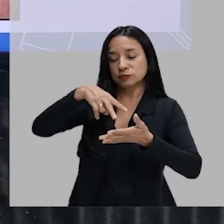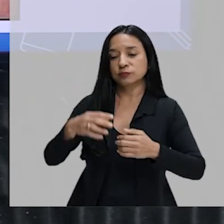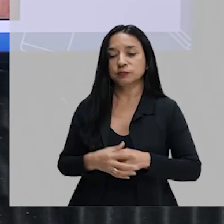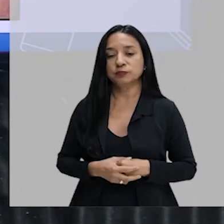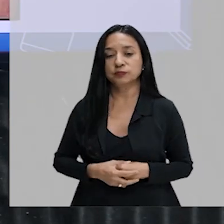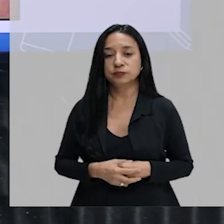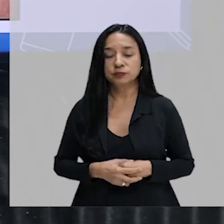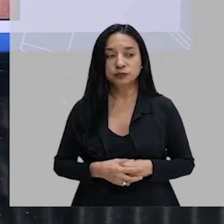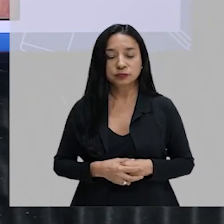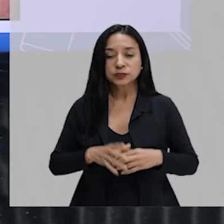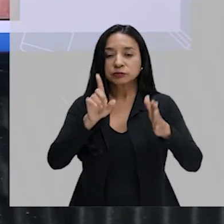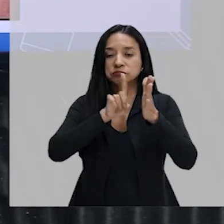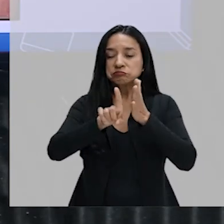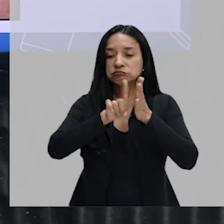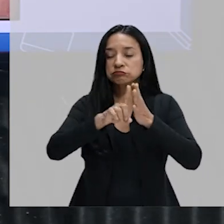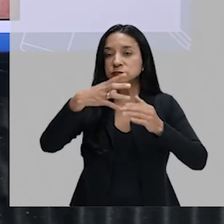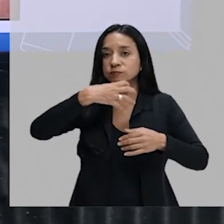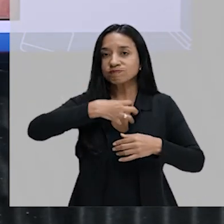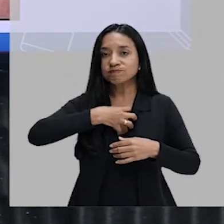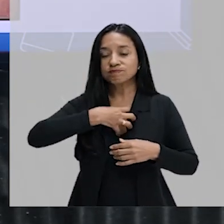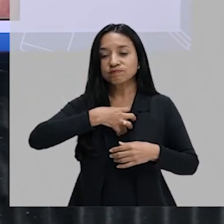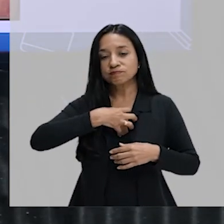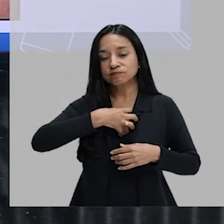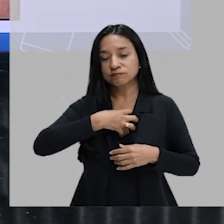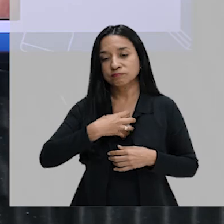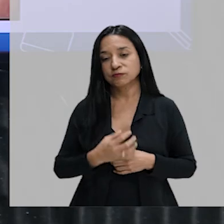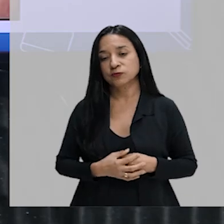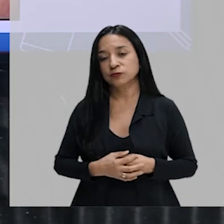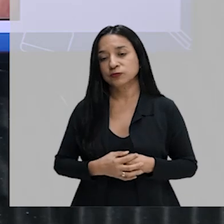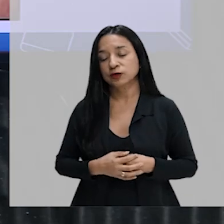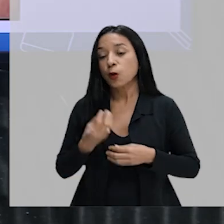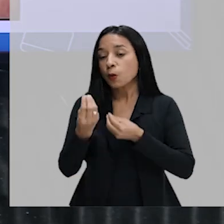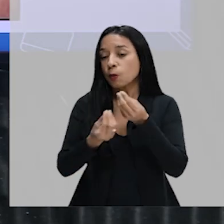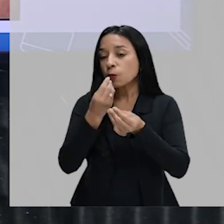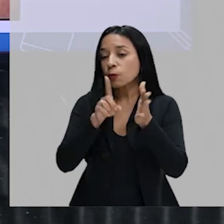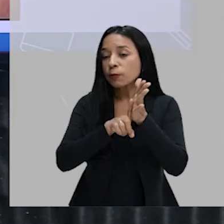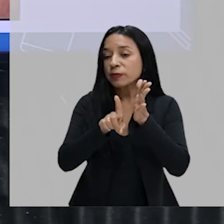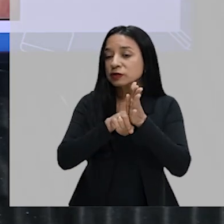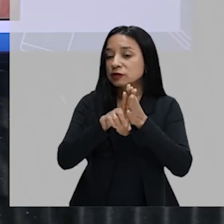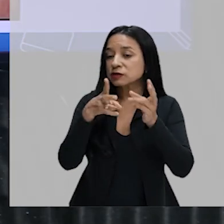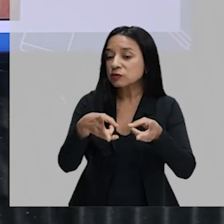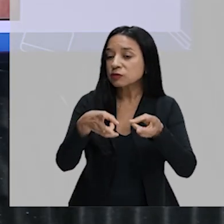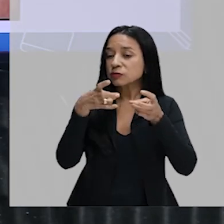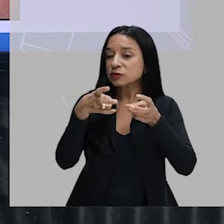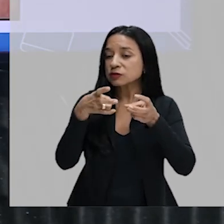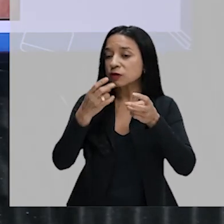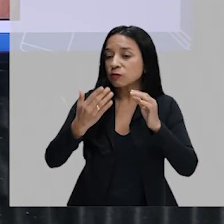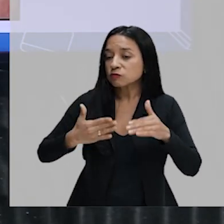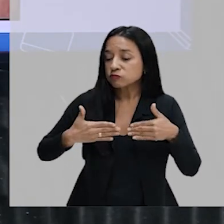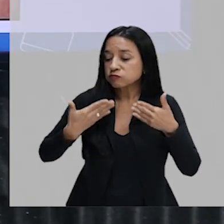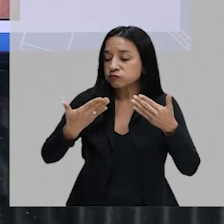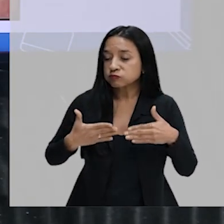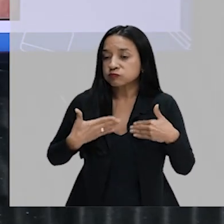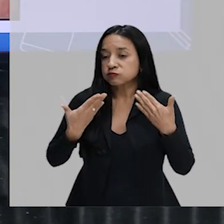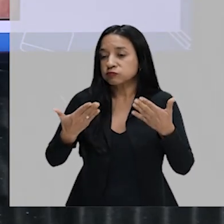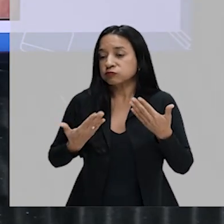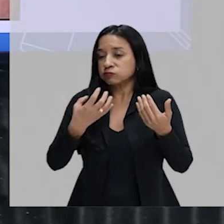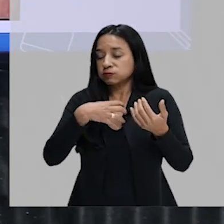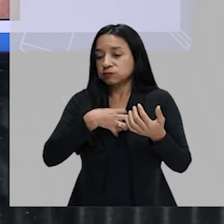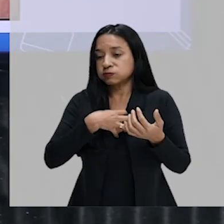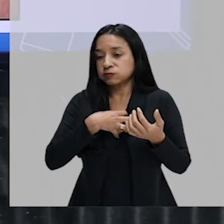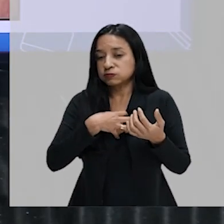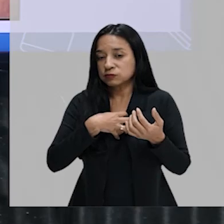ao toque, ele se reconhecer mais uma vez. Que às vezes as atribulações das vidas diárias,